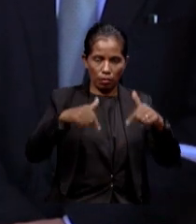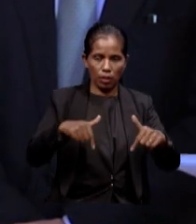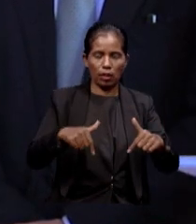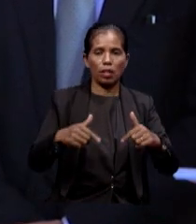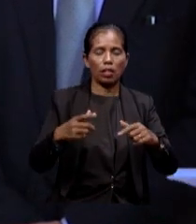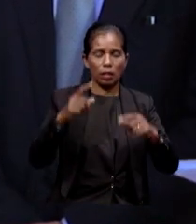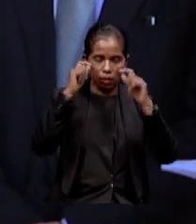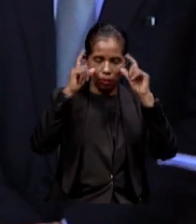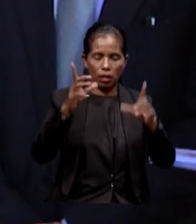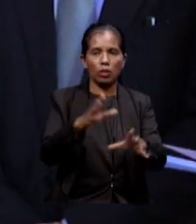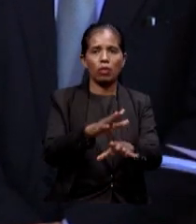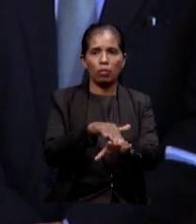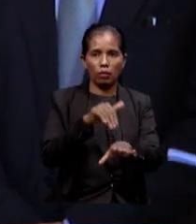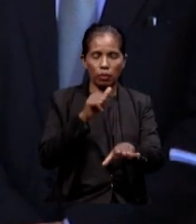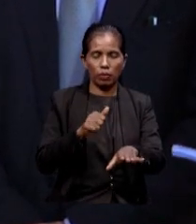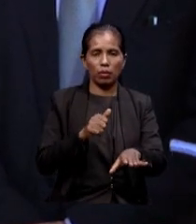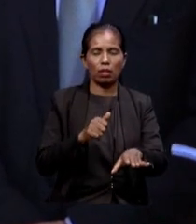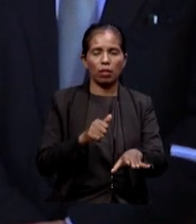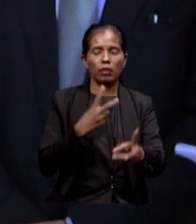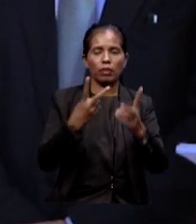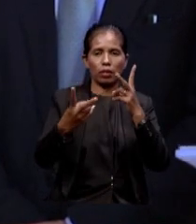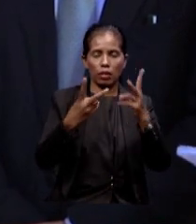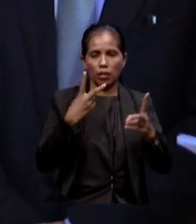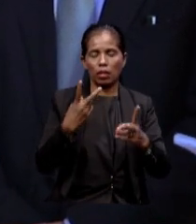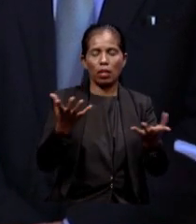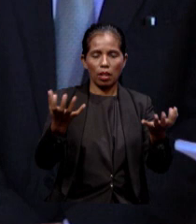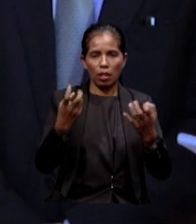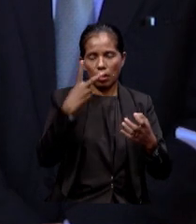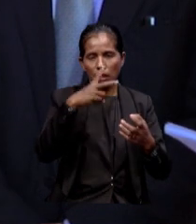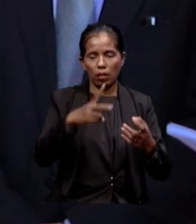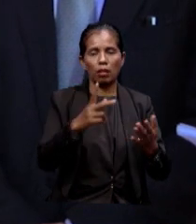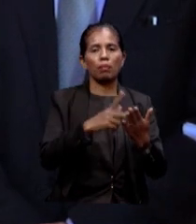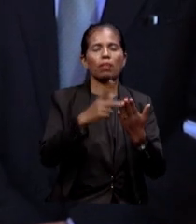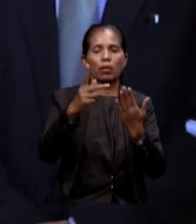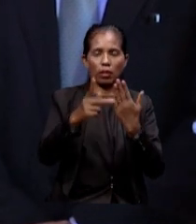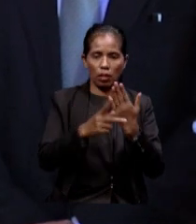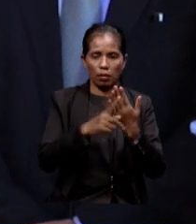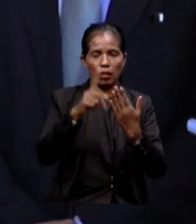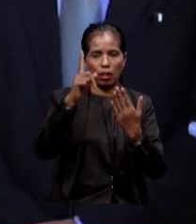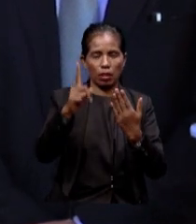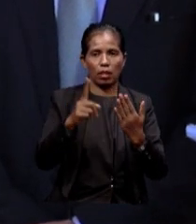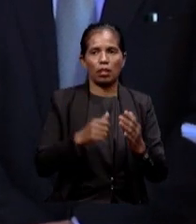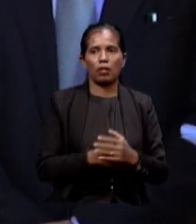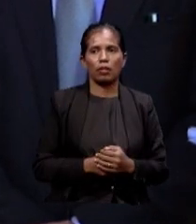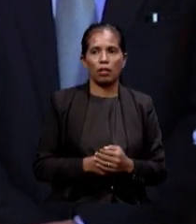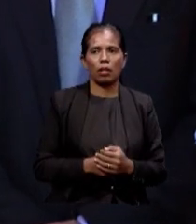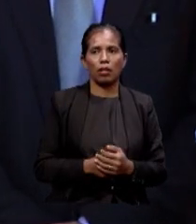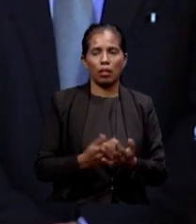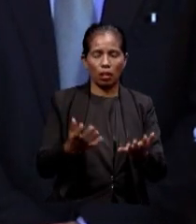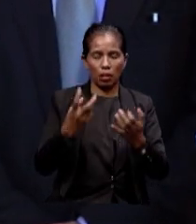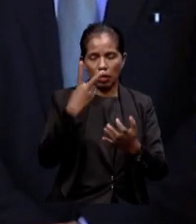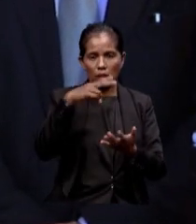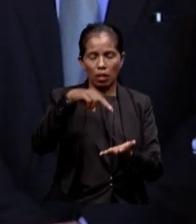ne sira magi hane kotuk ne. Sira visita para hakara halo be program piloto ida kikuan. Hakara hari